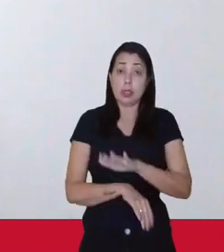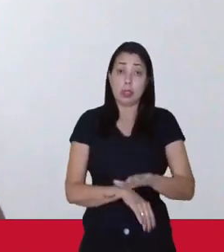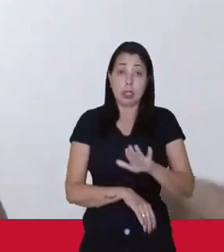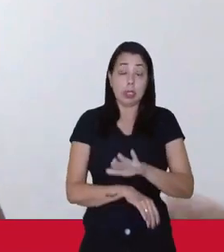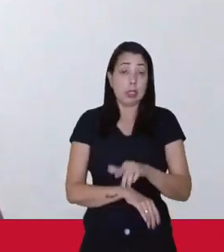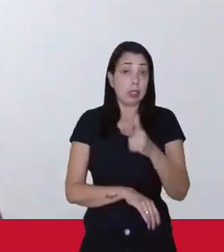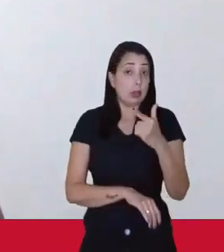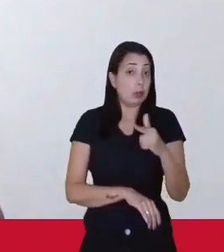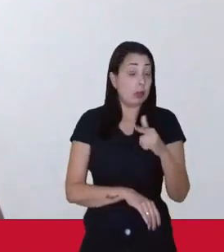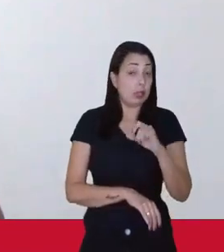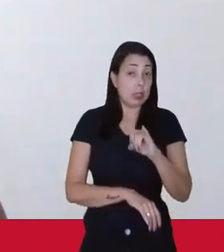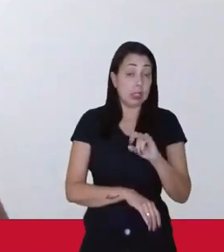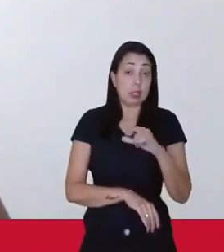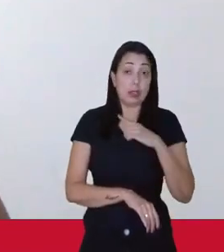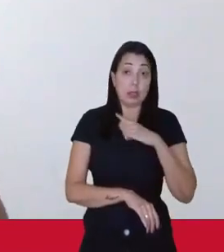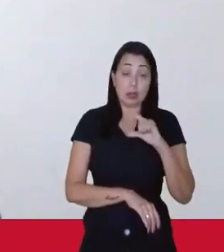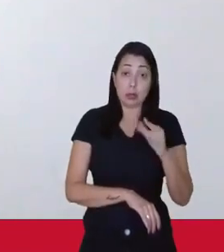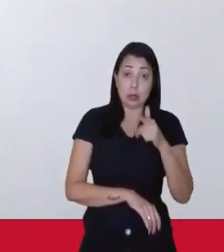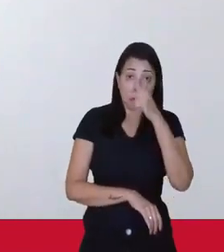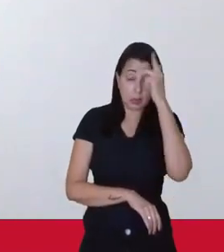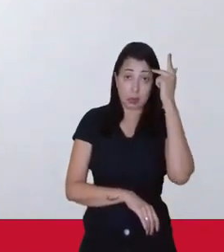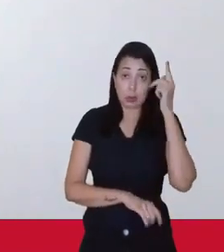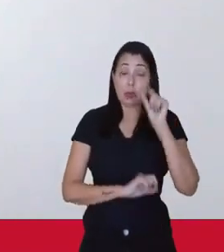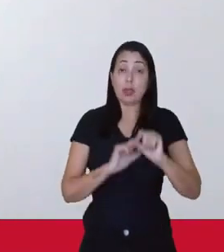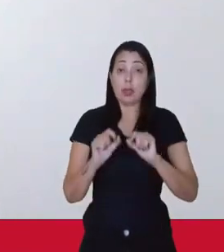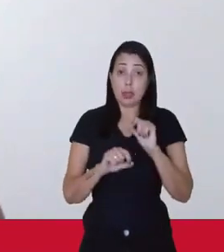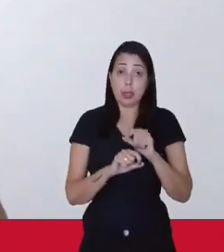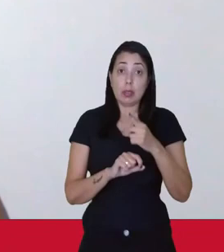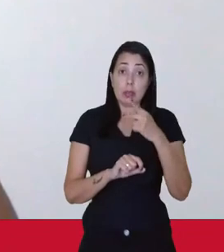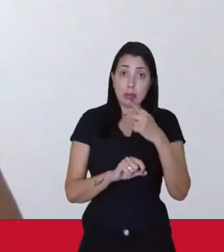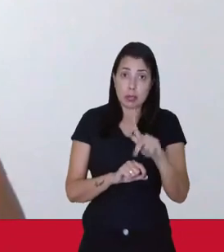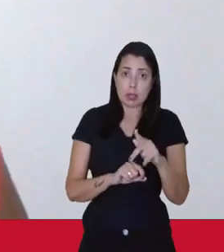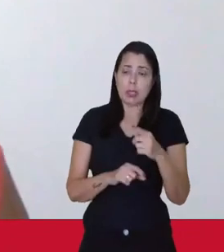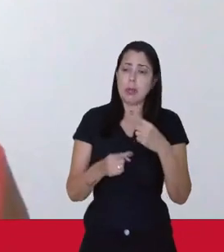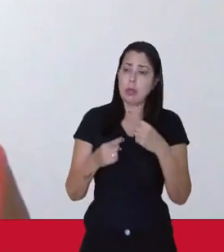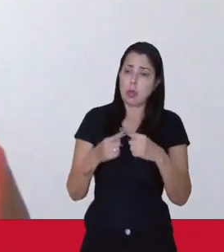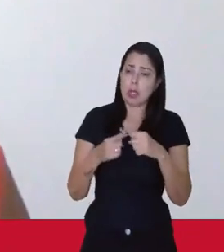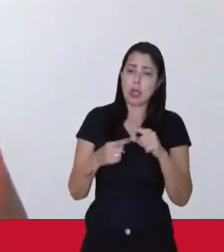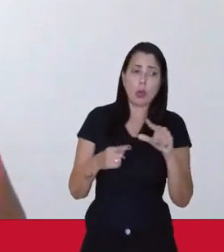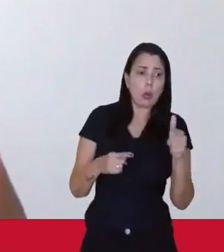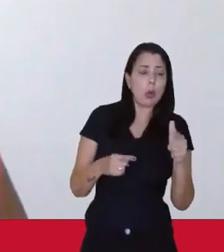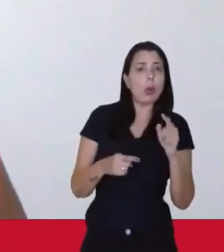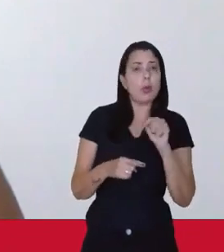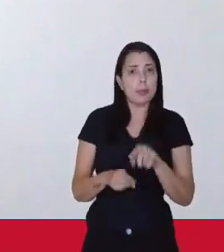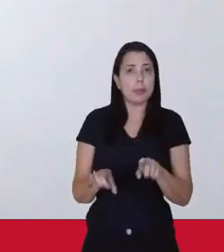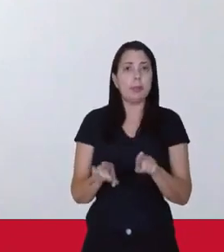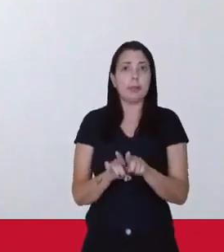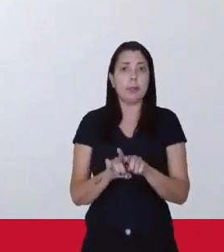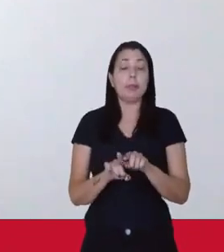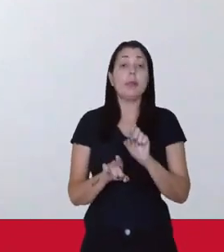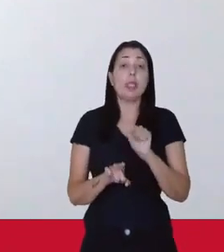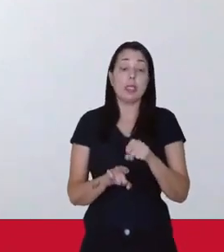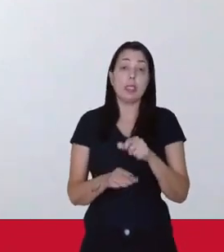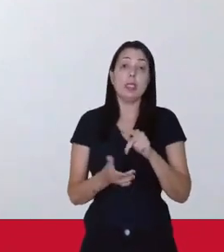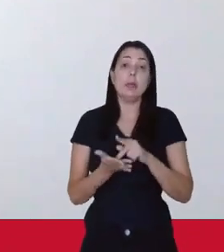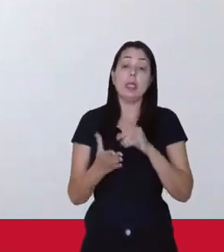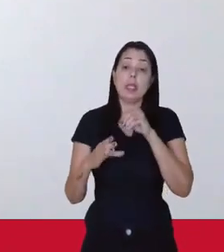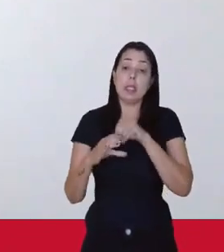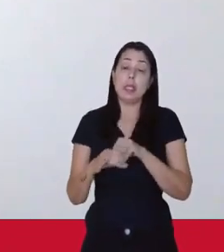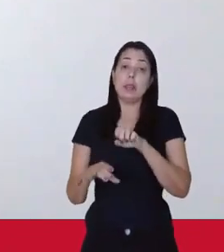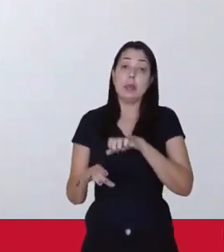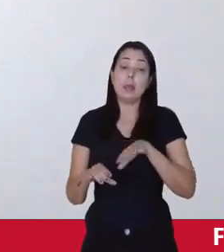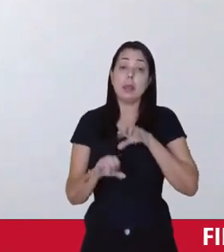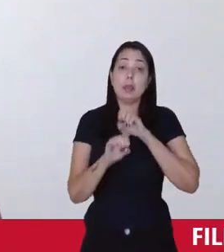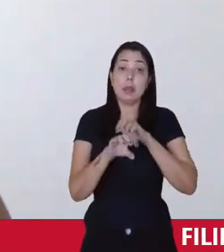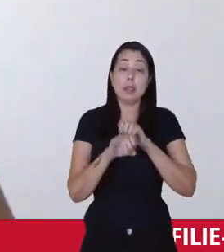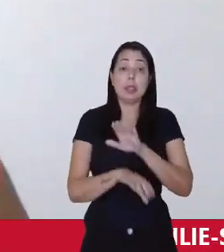não existimos sem o outro, isso é Ubuntu, né? Eu sou porque o outro é. E isso assim, dentro dos espaços da